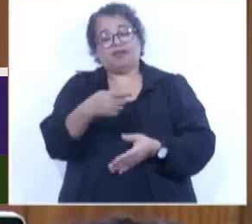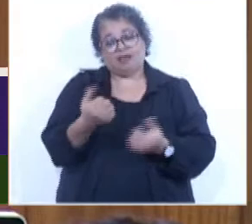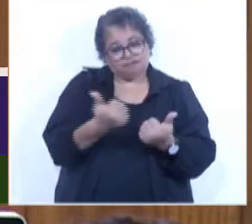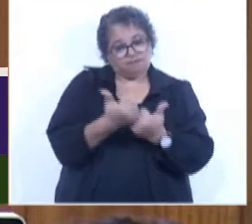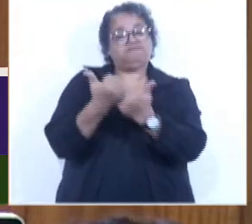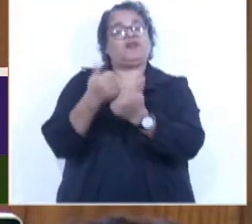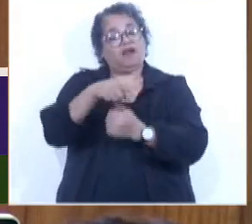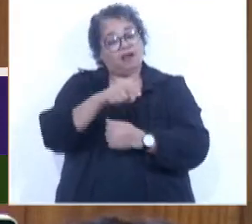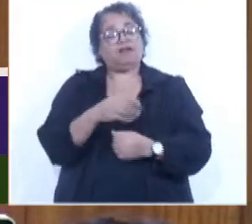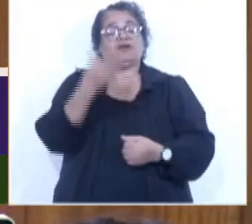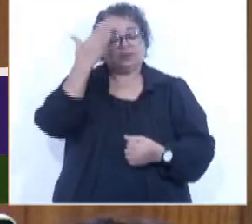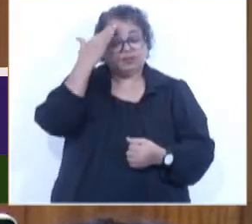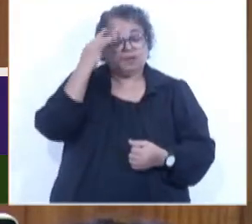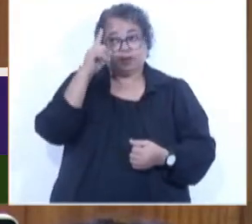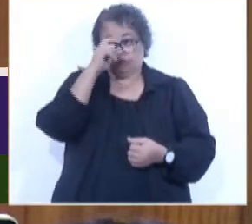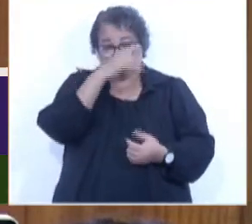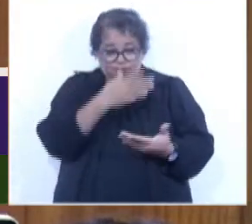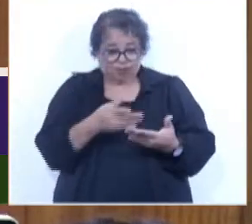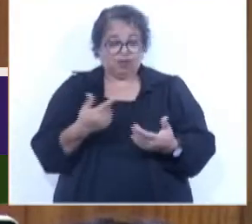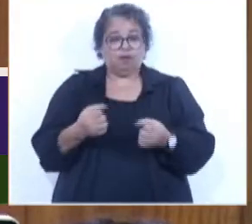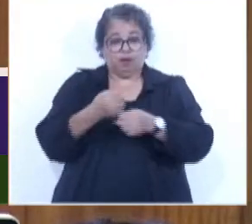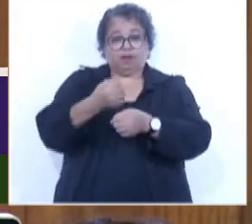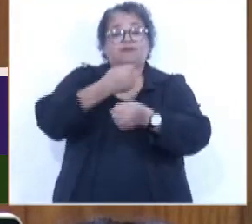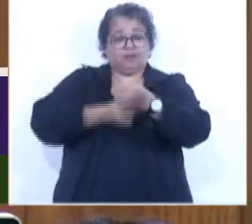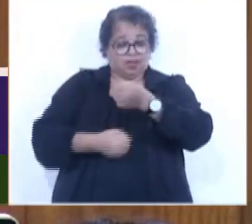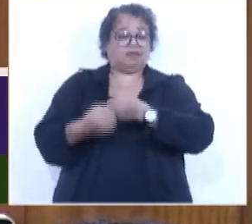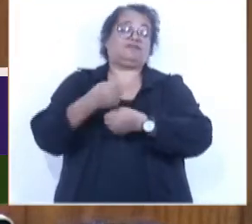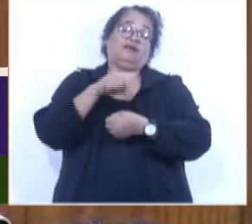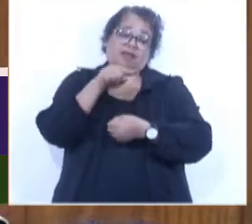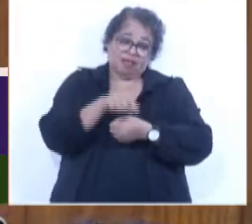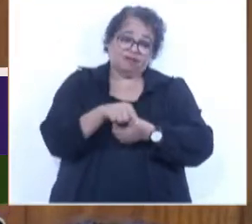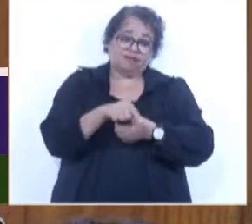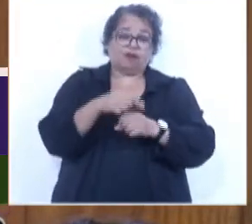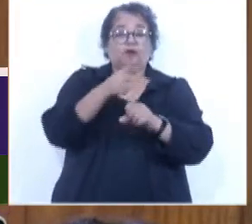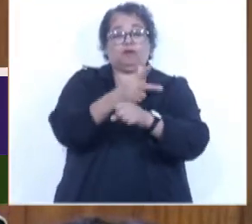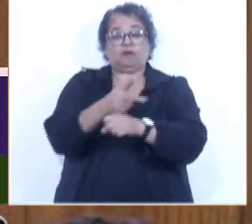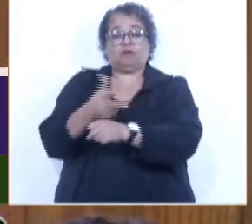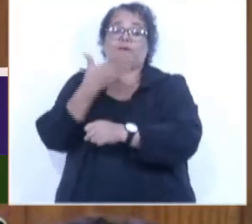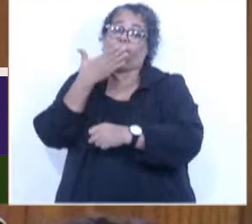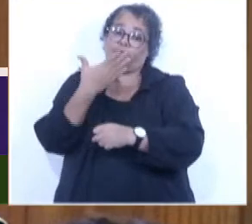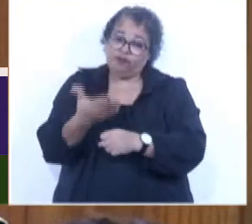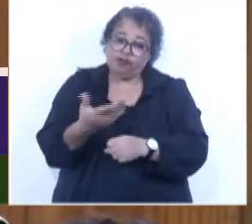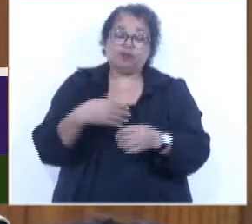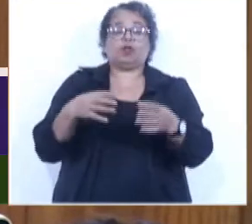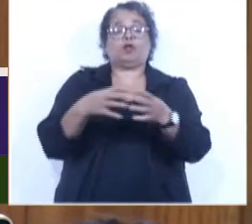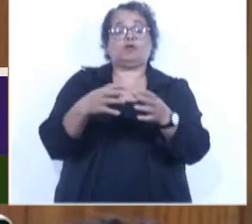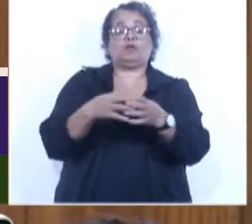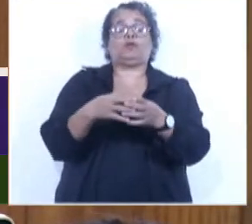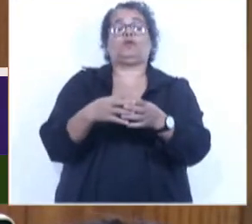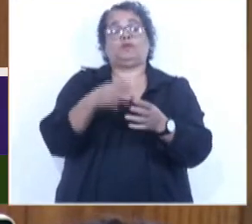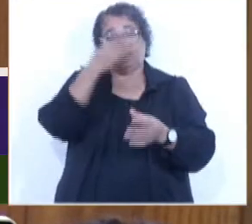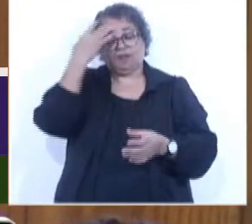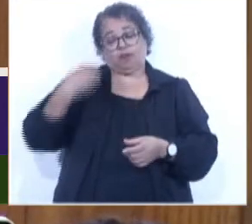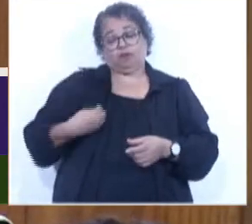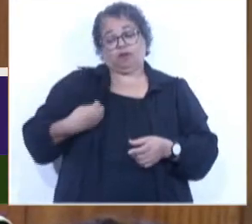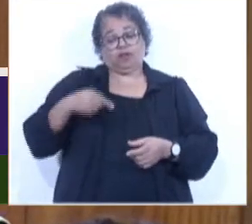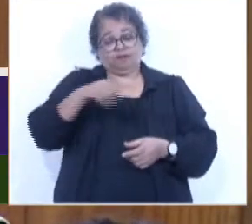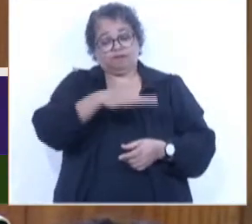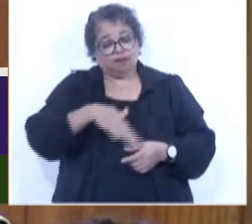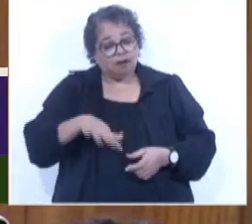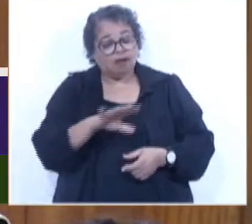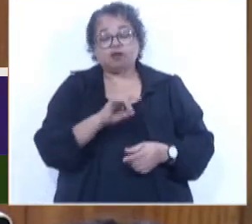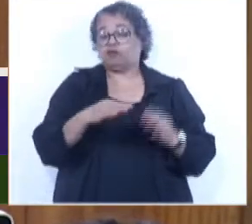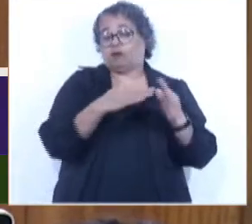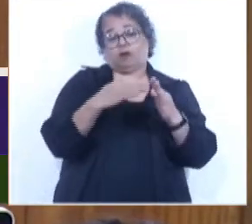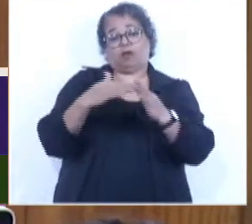sabe como que é o ano passado a gente fez essa um vídeo fez um pedido a gente tá no grupo de moradores do bairro ali o bairro Residencial ele